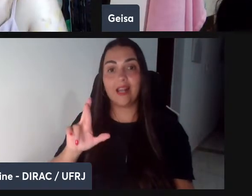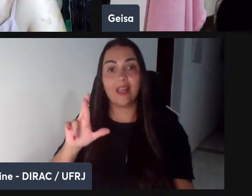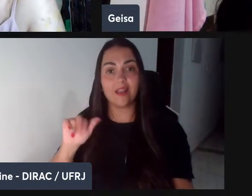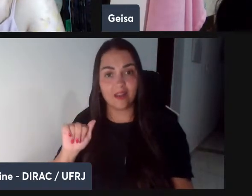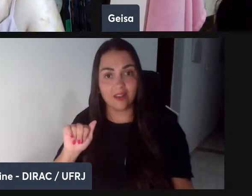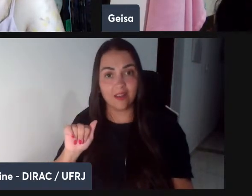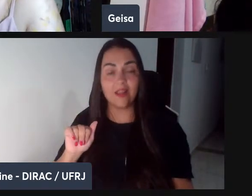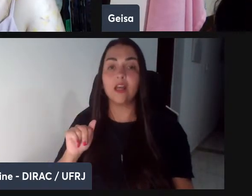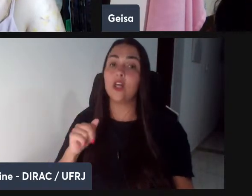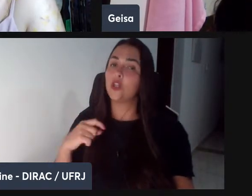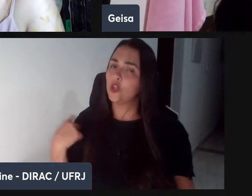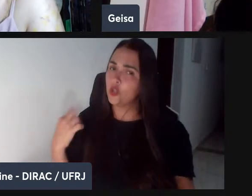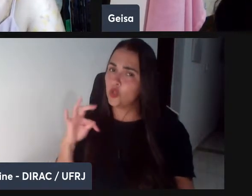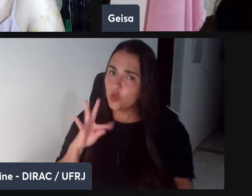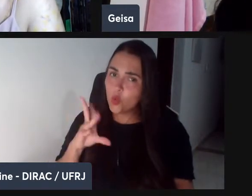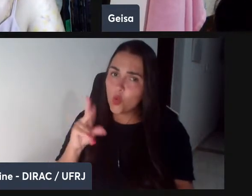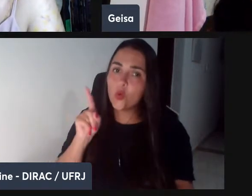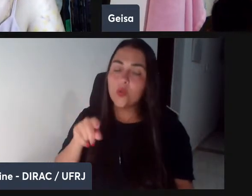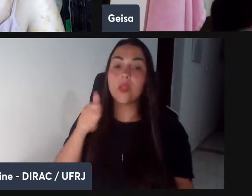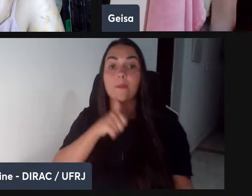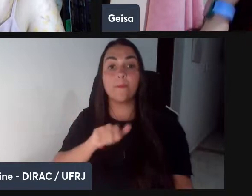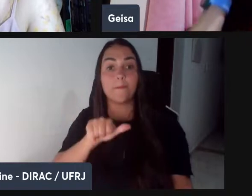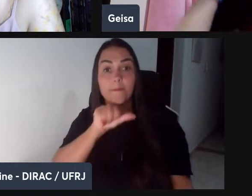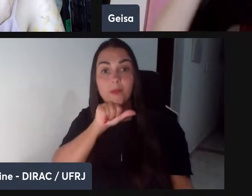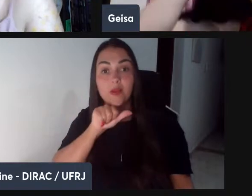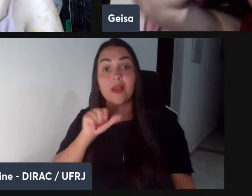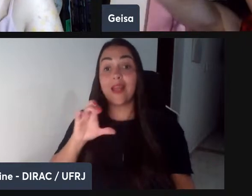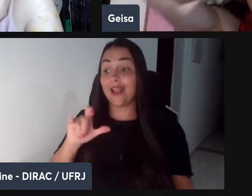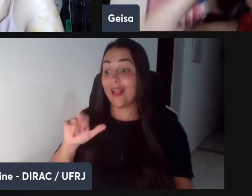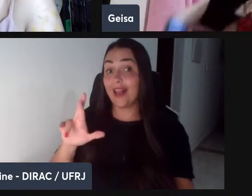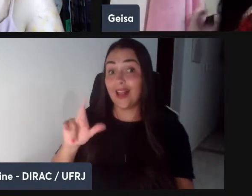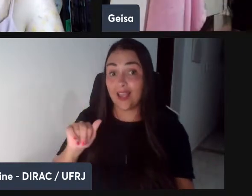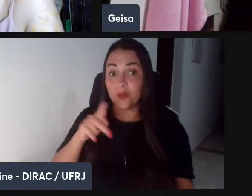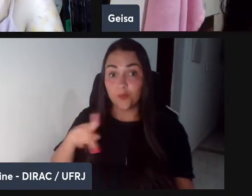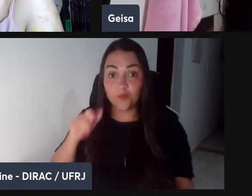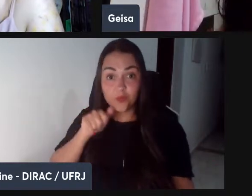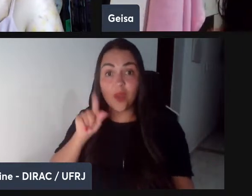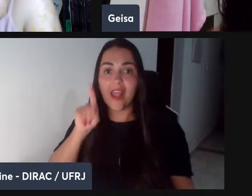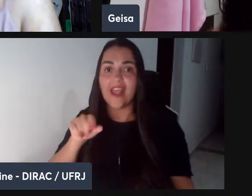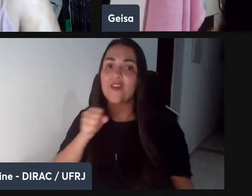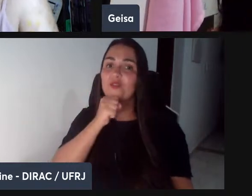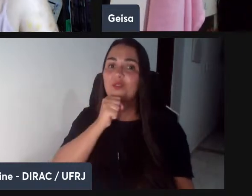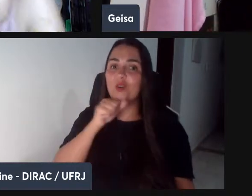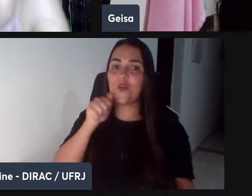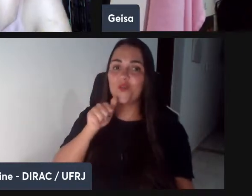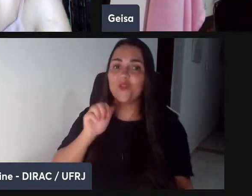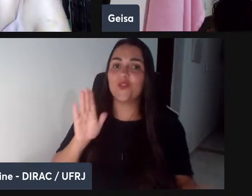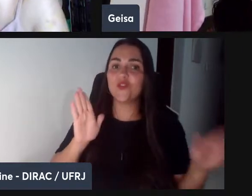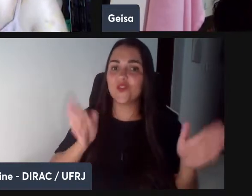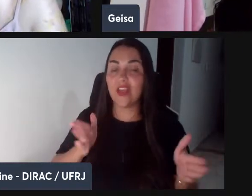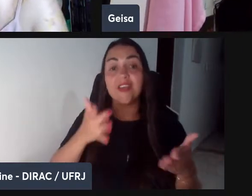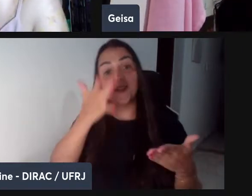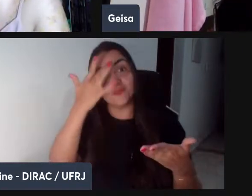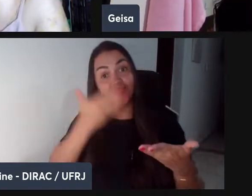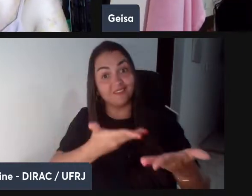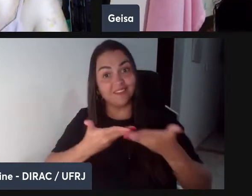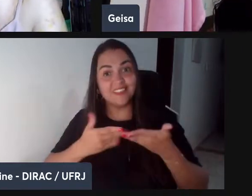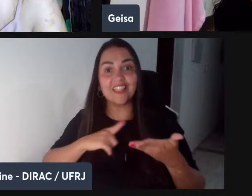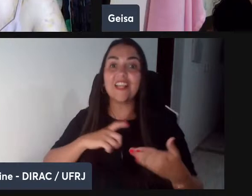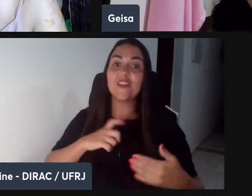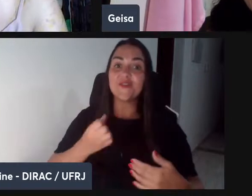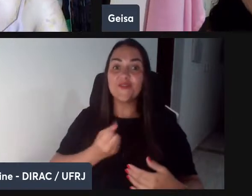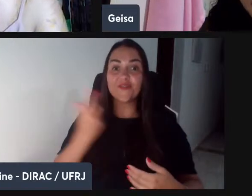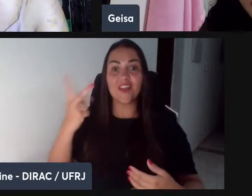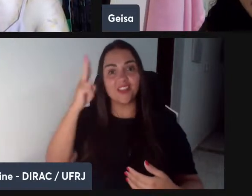Somos mães, a professora Clélia, inclusive, já é avó, e temos muitas histórias para contar, né? As convidadas, principalmente, têm muitas histórias